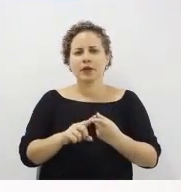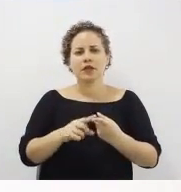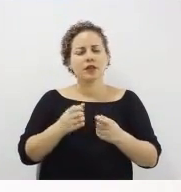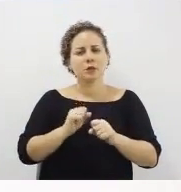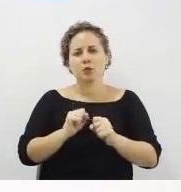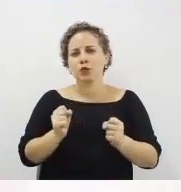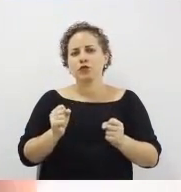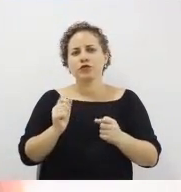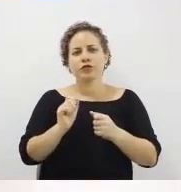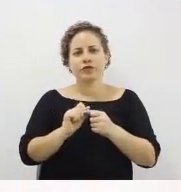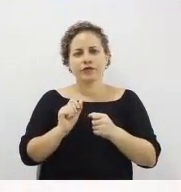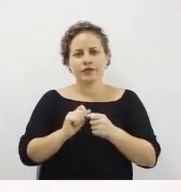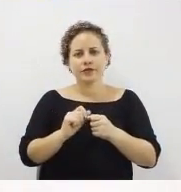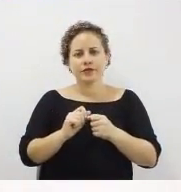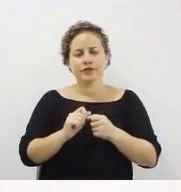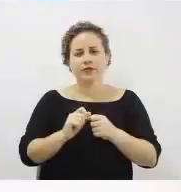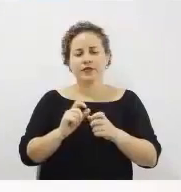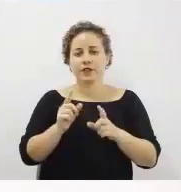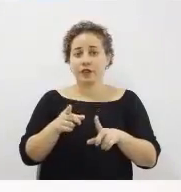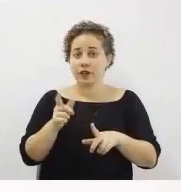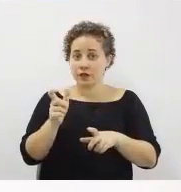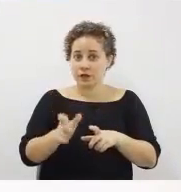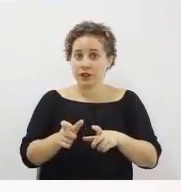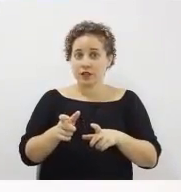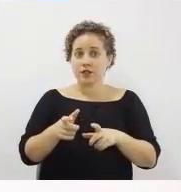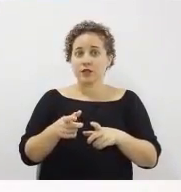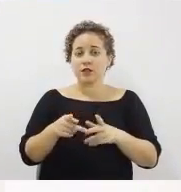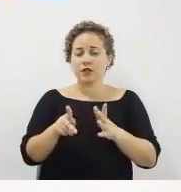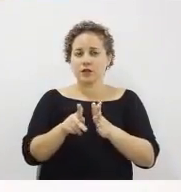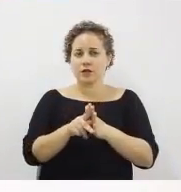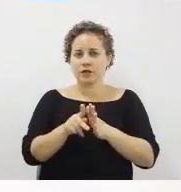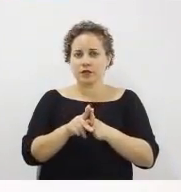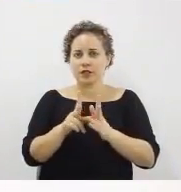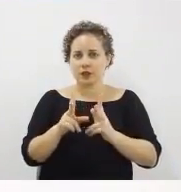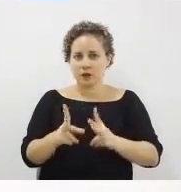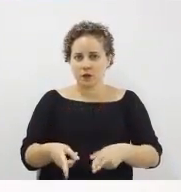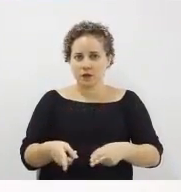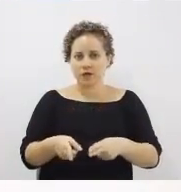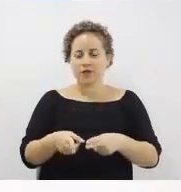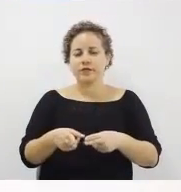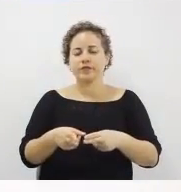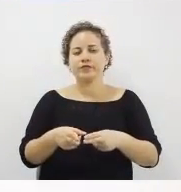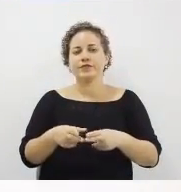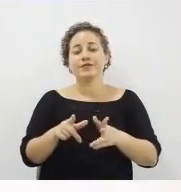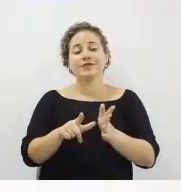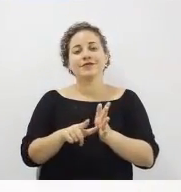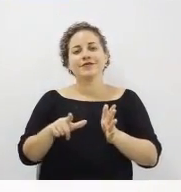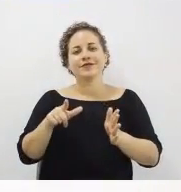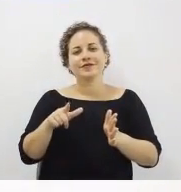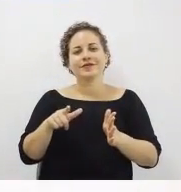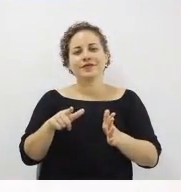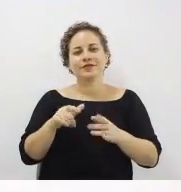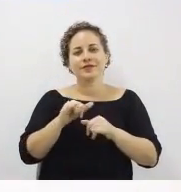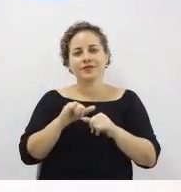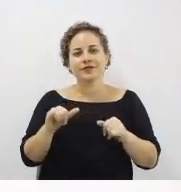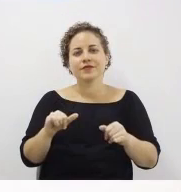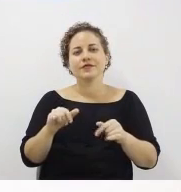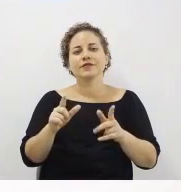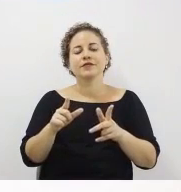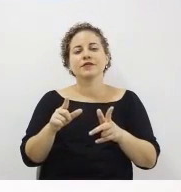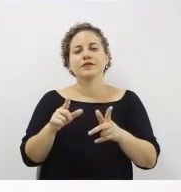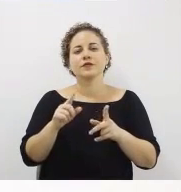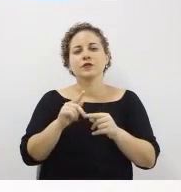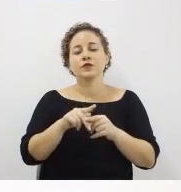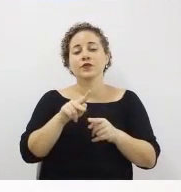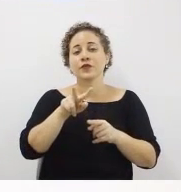possível que ela faça uma alteração deste tipo sem antes comunicar ao cliente que fez o pedido